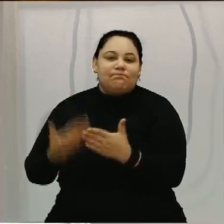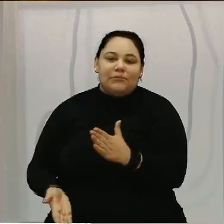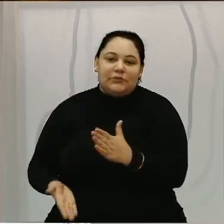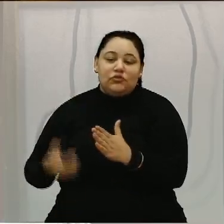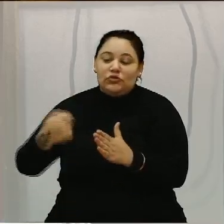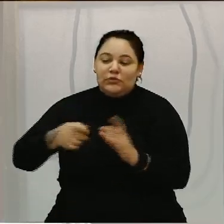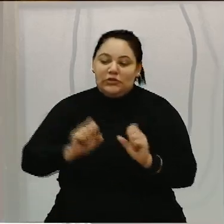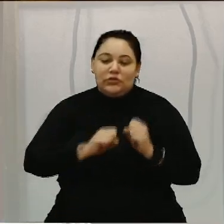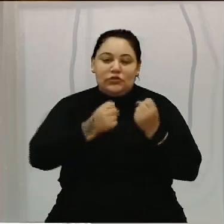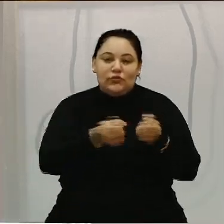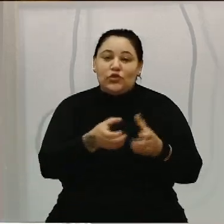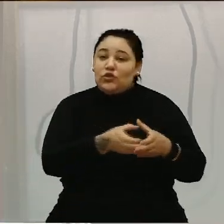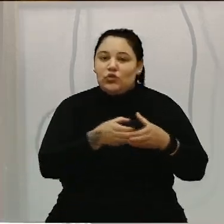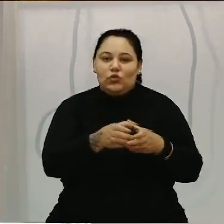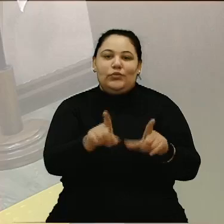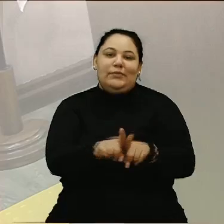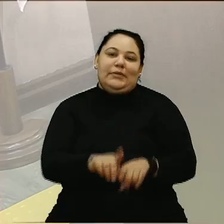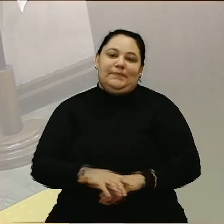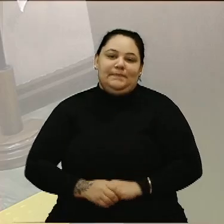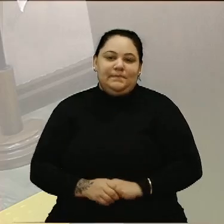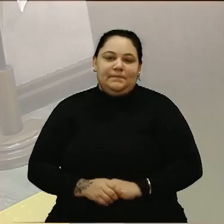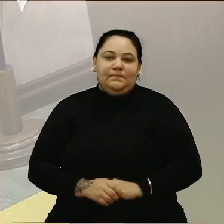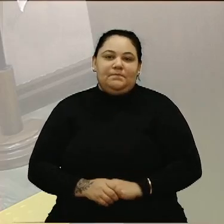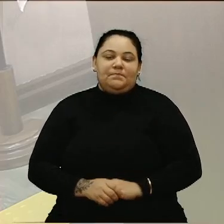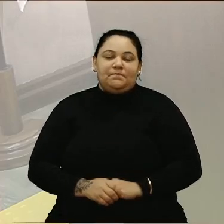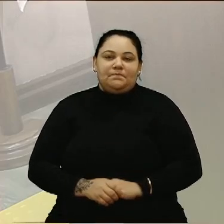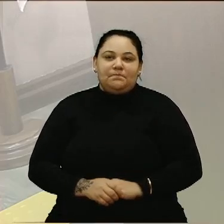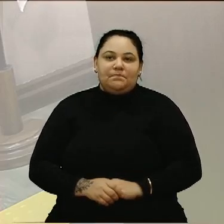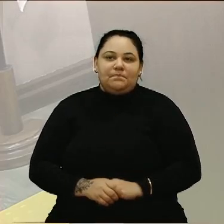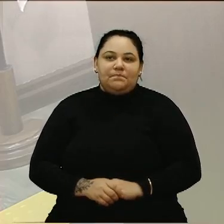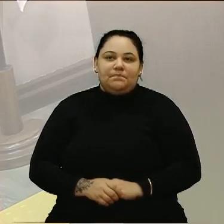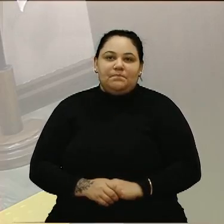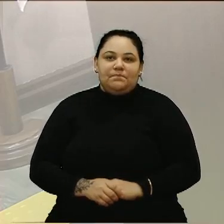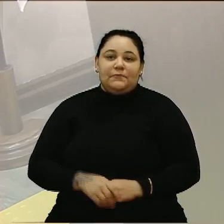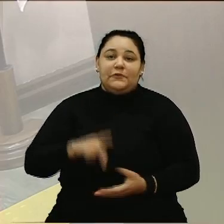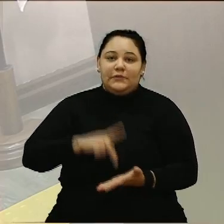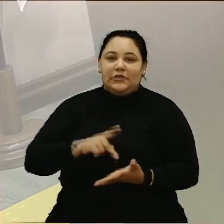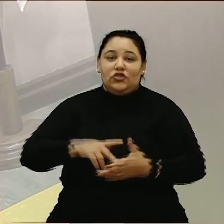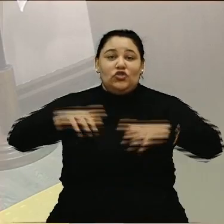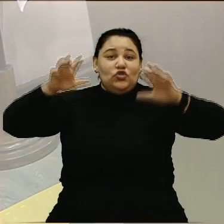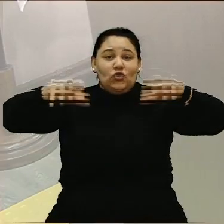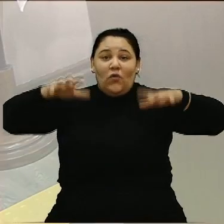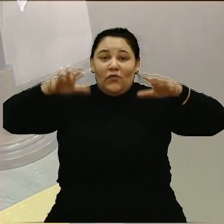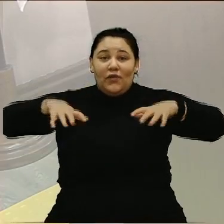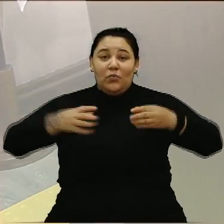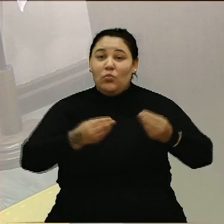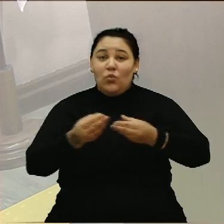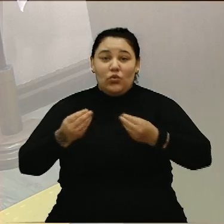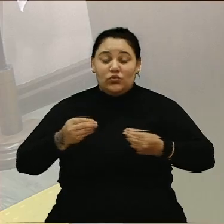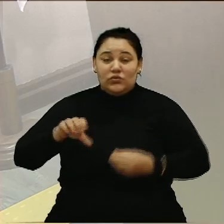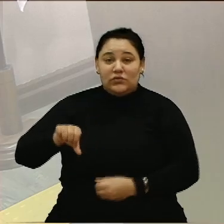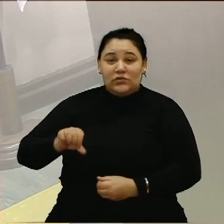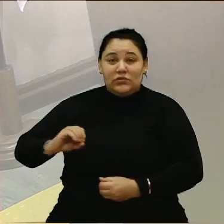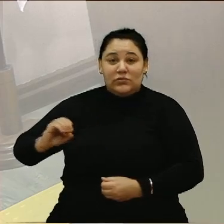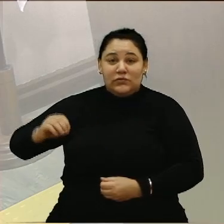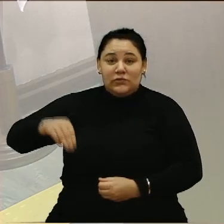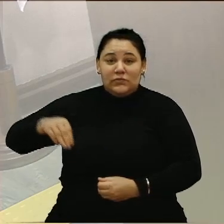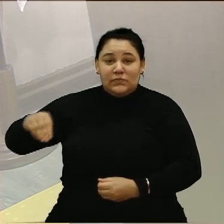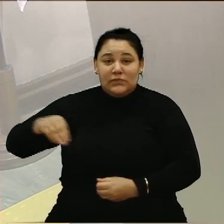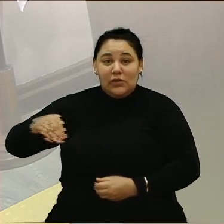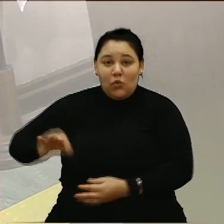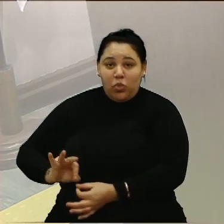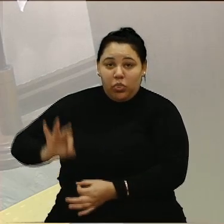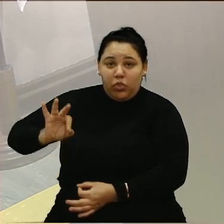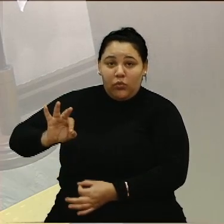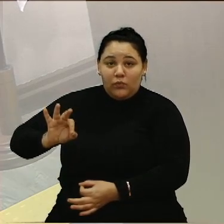ser conjunto. Muito bem, exato. E choveu demais. Foram 900 milímetros em questão de 30